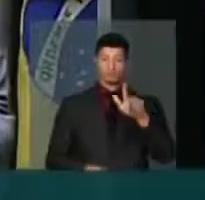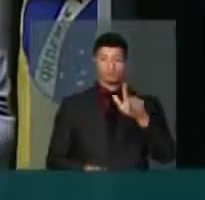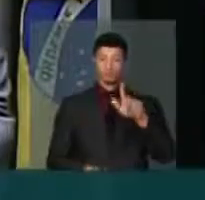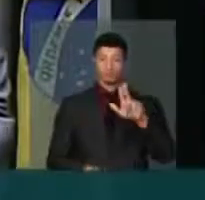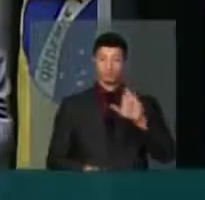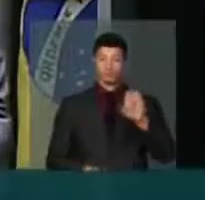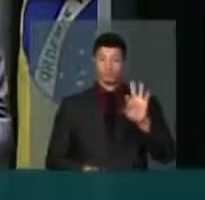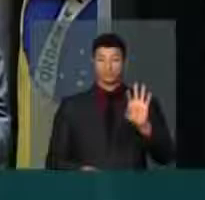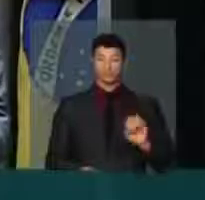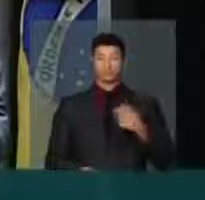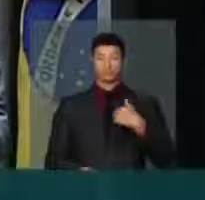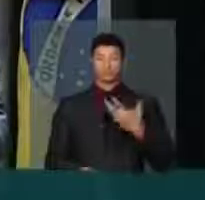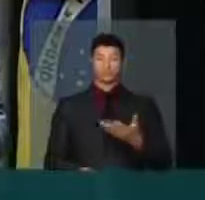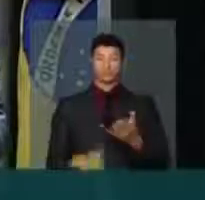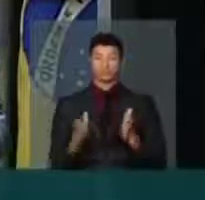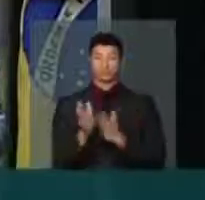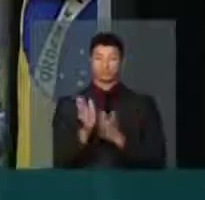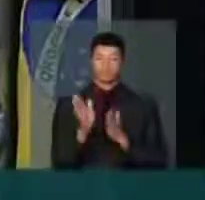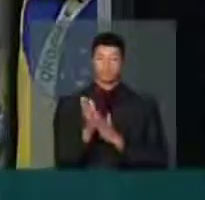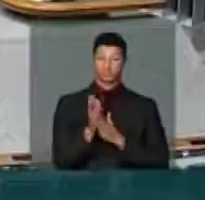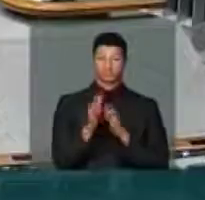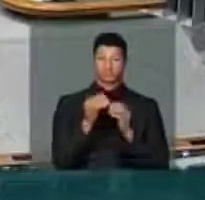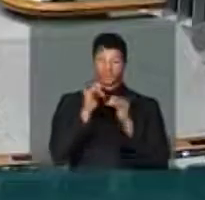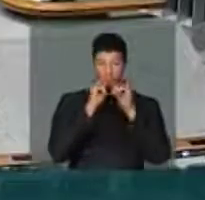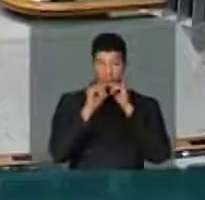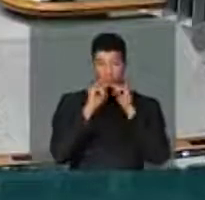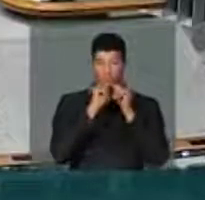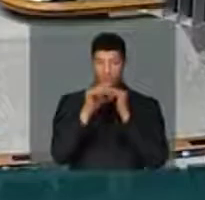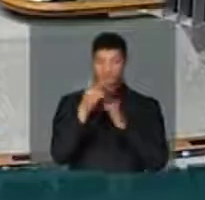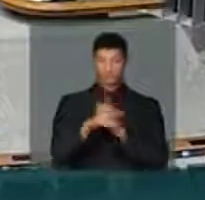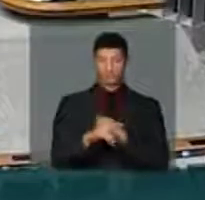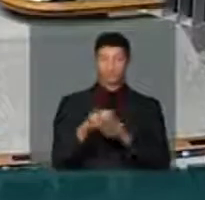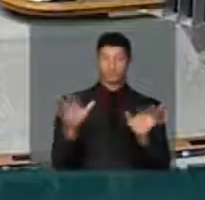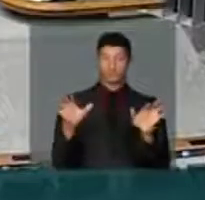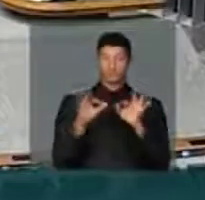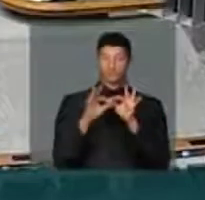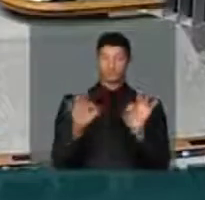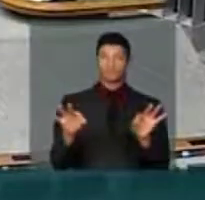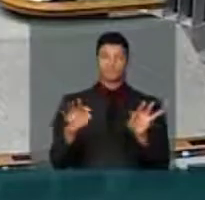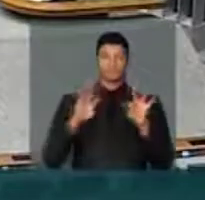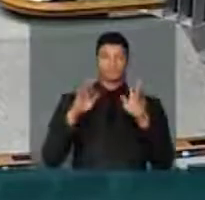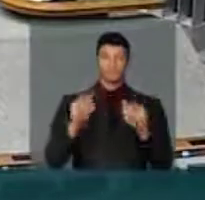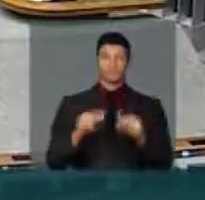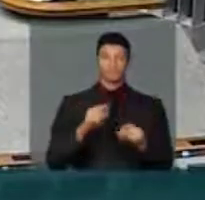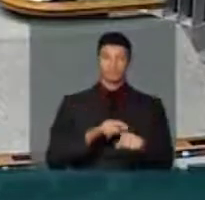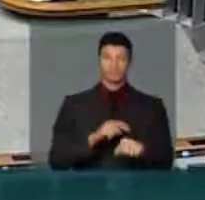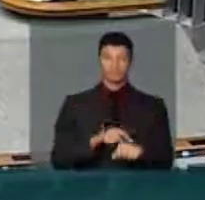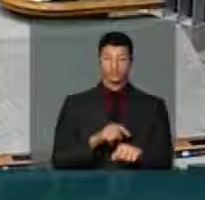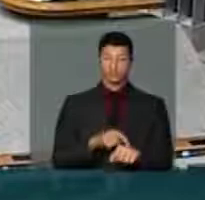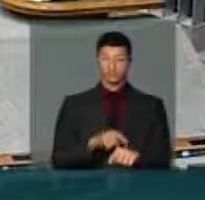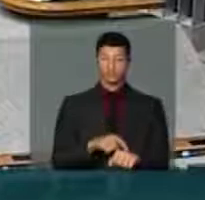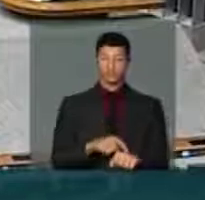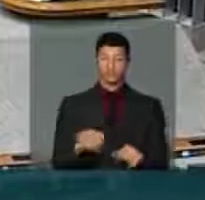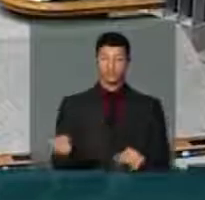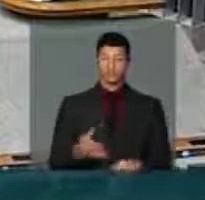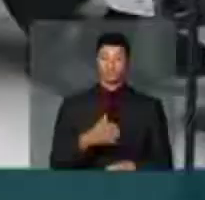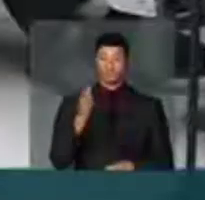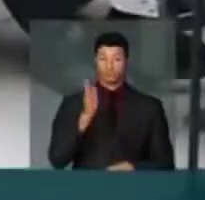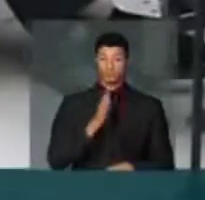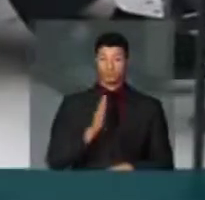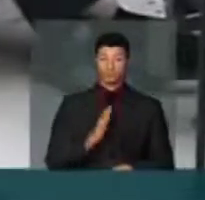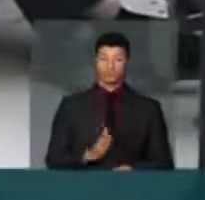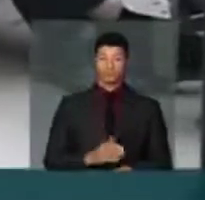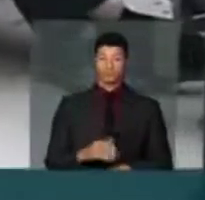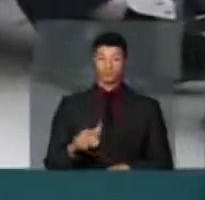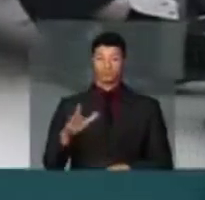Coutinho, primeiro queria parabenizar o discurso de Vossa Excelência, sintetizando o momento atual do Brasil,